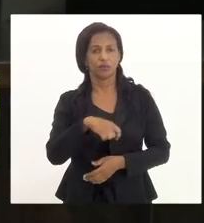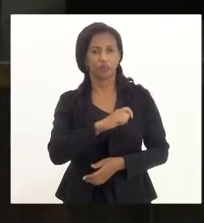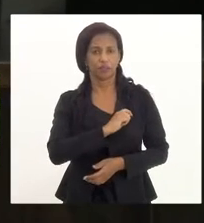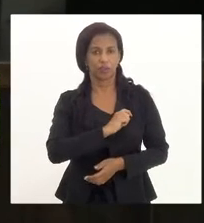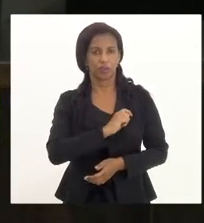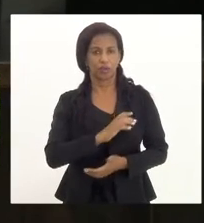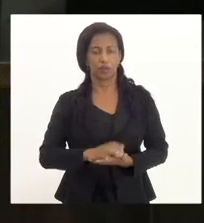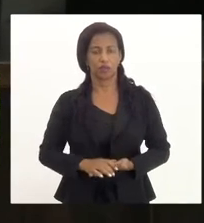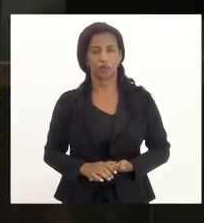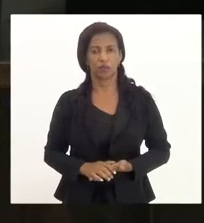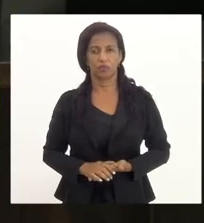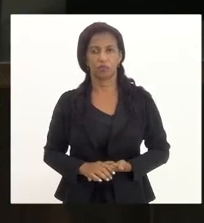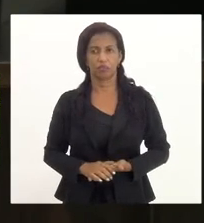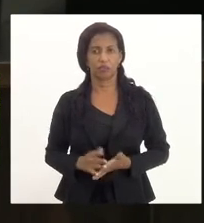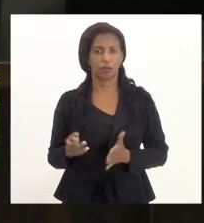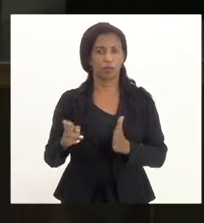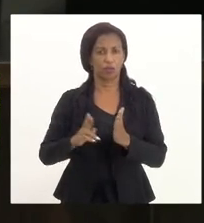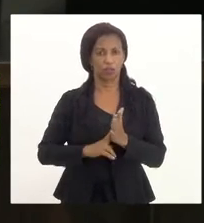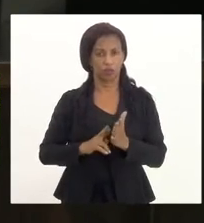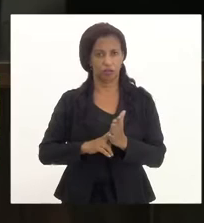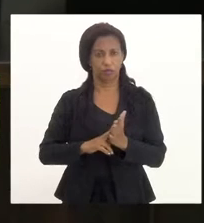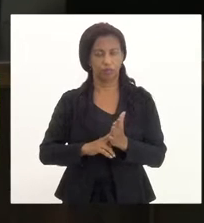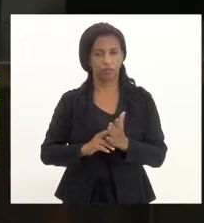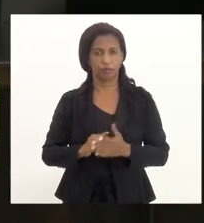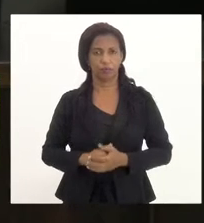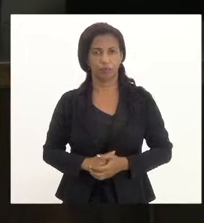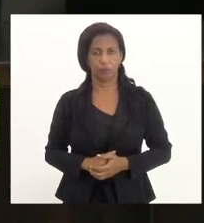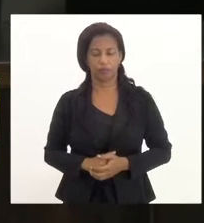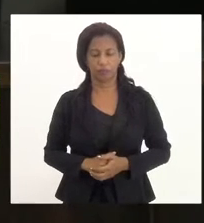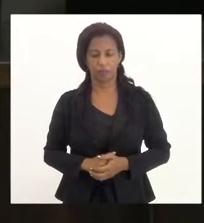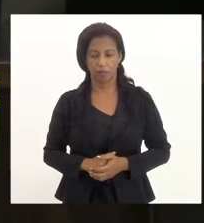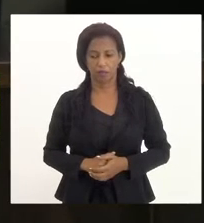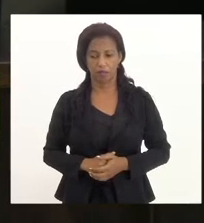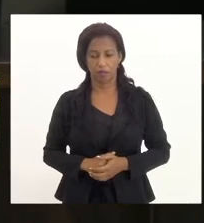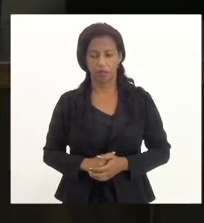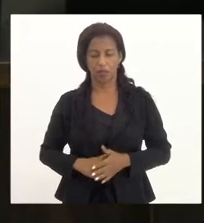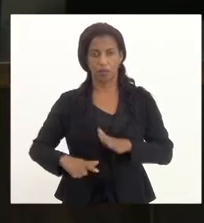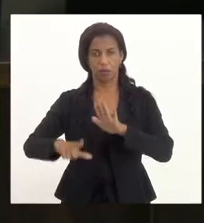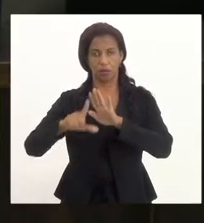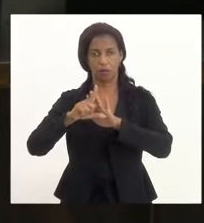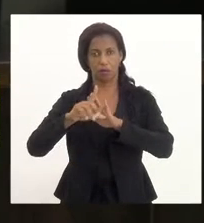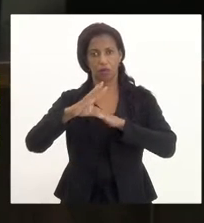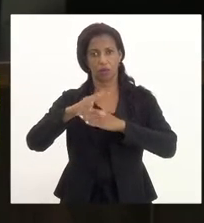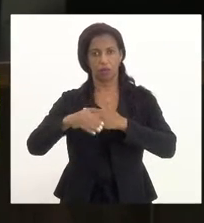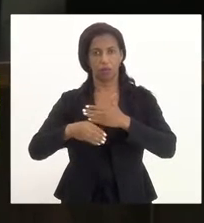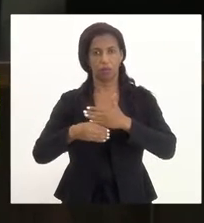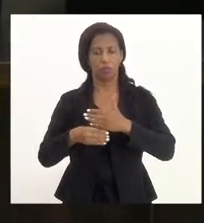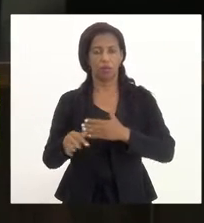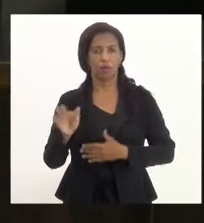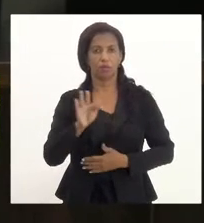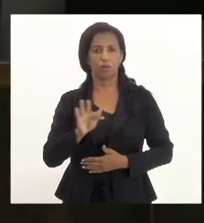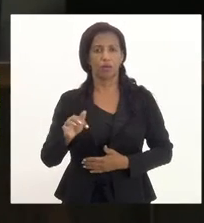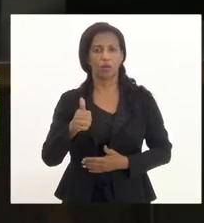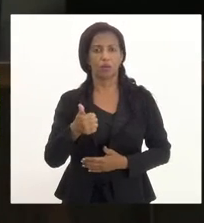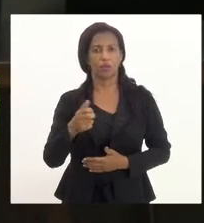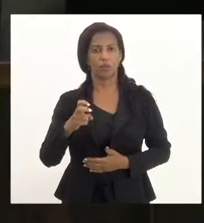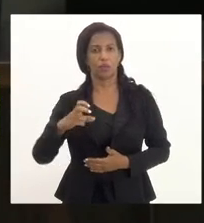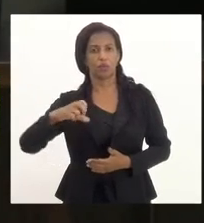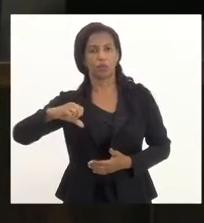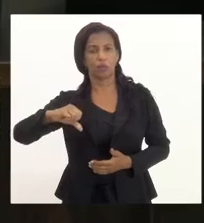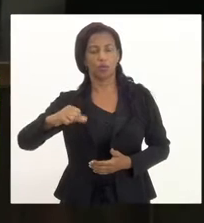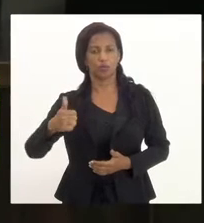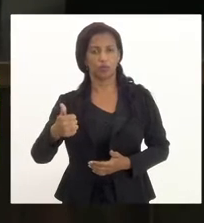no âmbito do regime consoante leis complementares Federal 15 nós